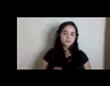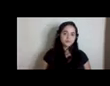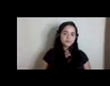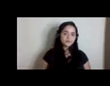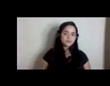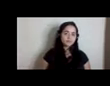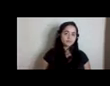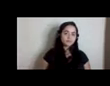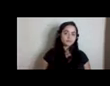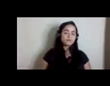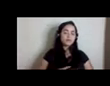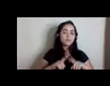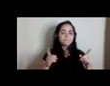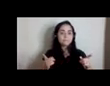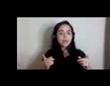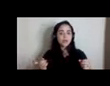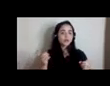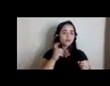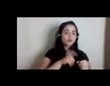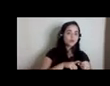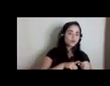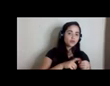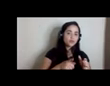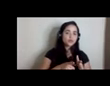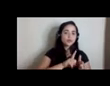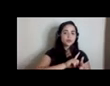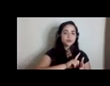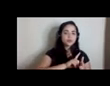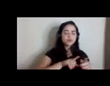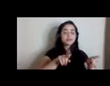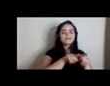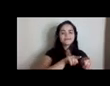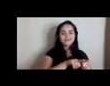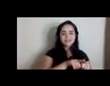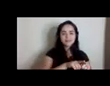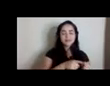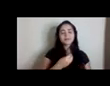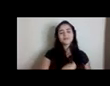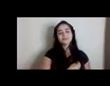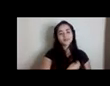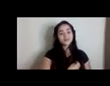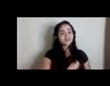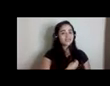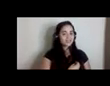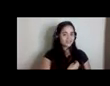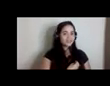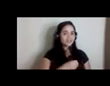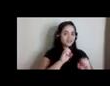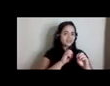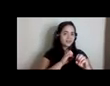Mas volto ao anterior. Ao mesmo tempo, para a vida.